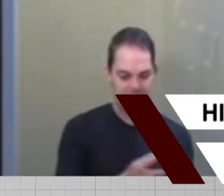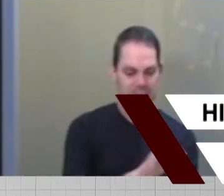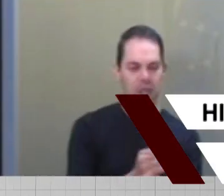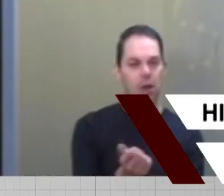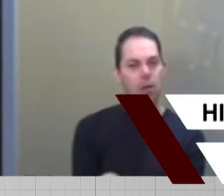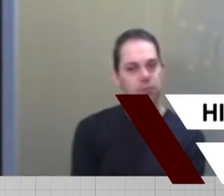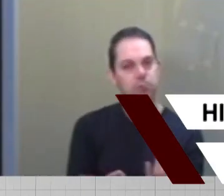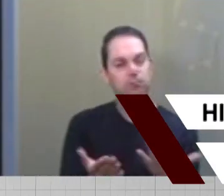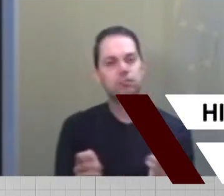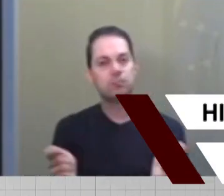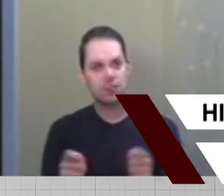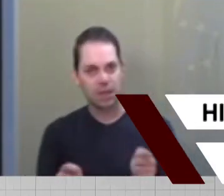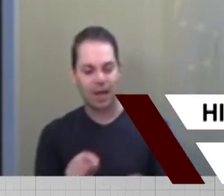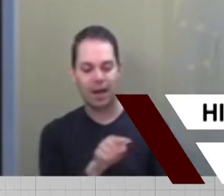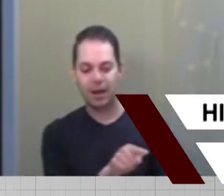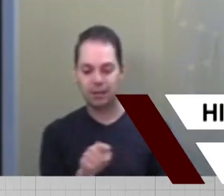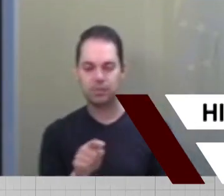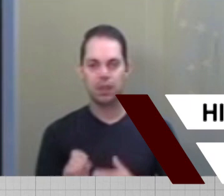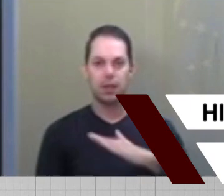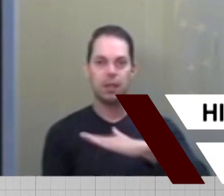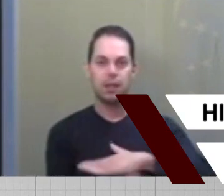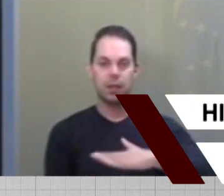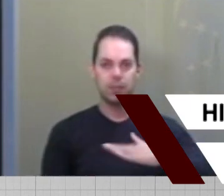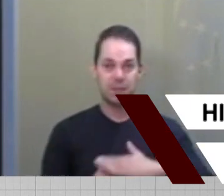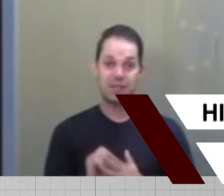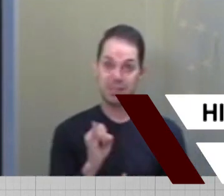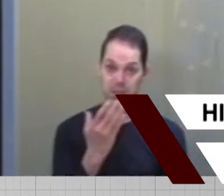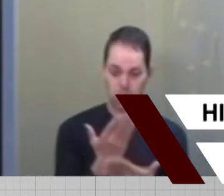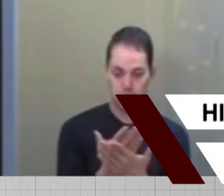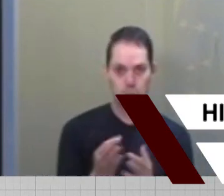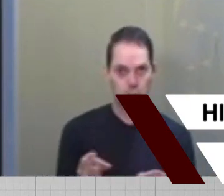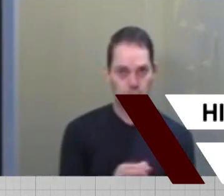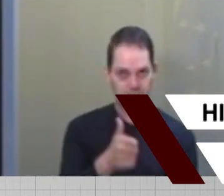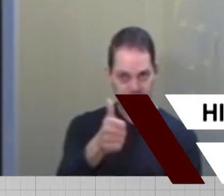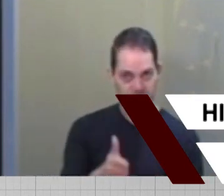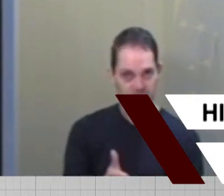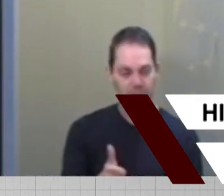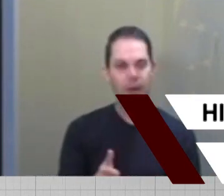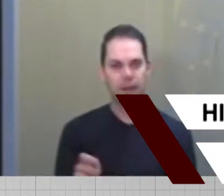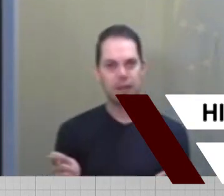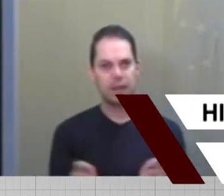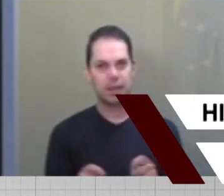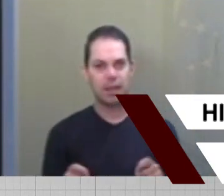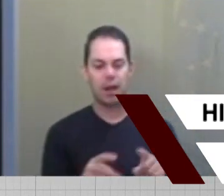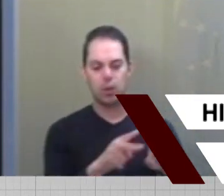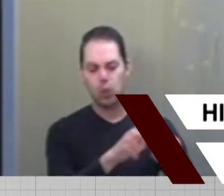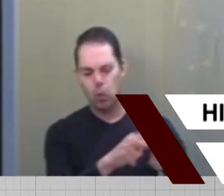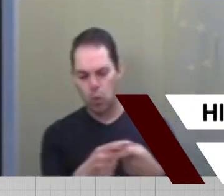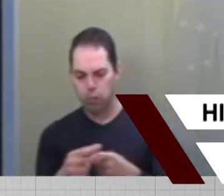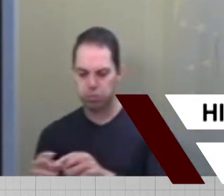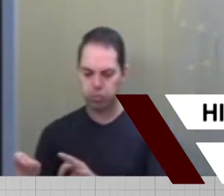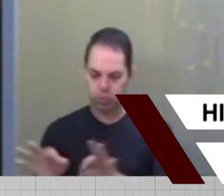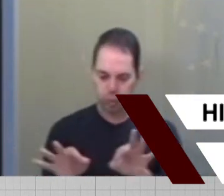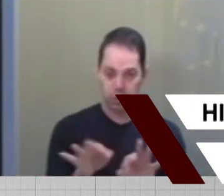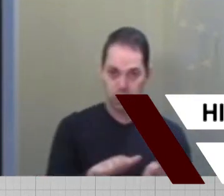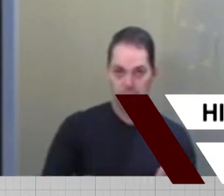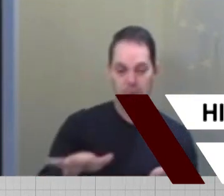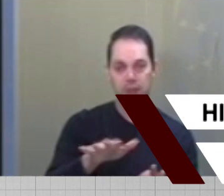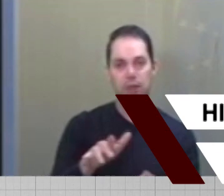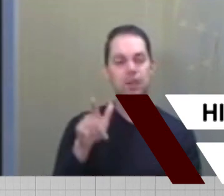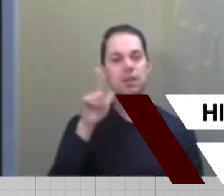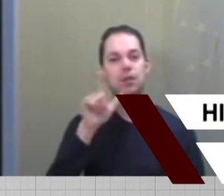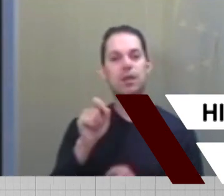concessão, poderiam eles mesmos, essas empresas, se o estudo for viável, possam fazer o conserto das reclusas. Quer dizer, nós teríamos então